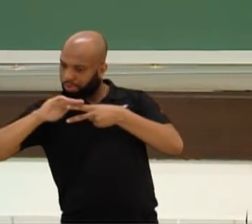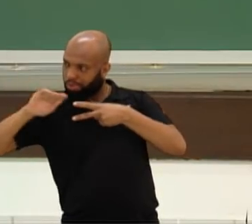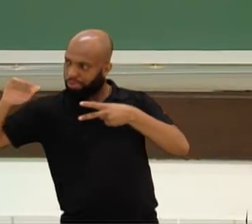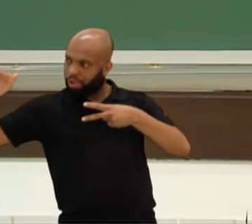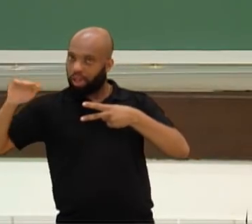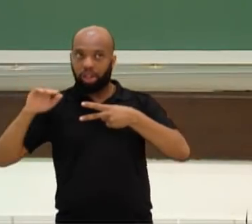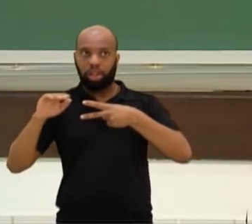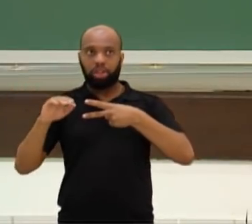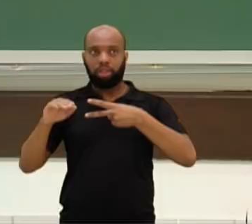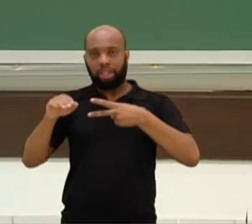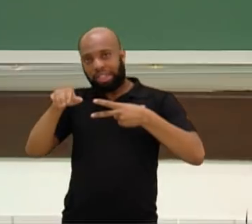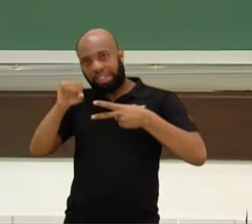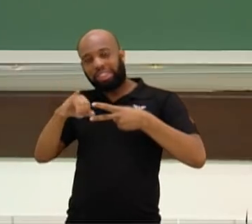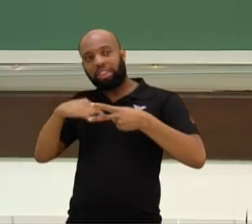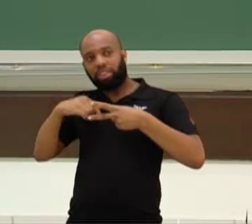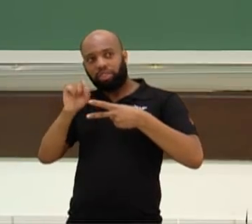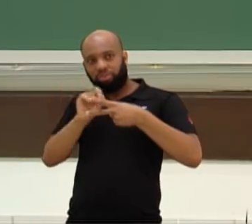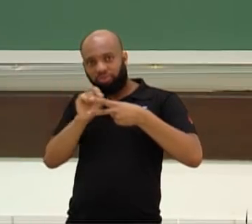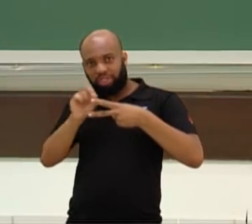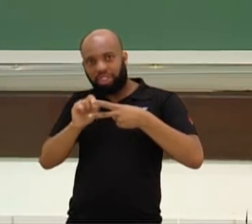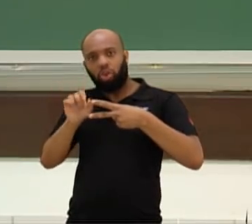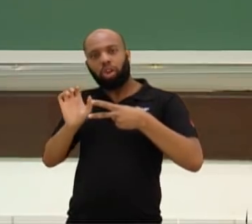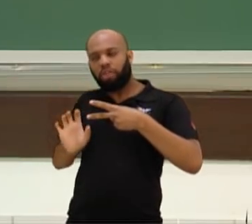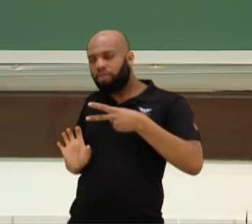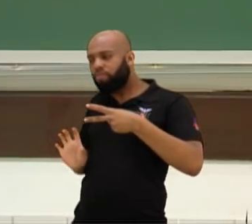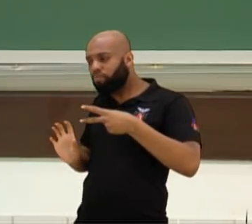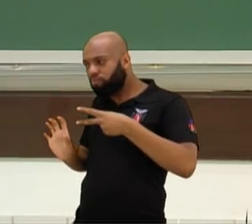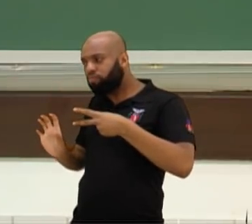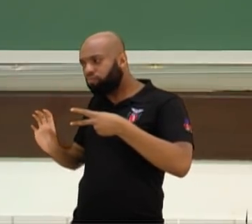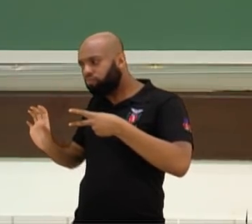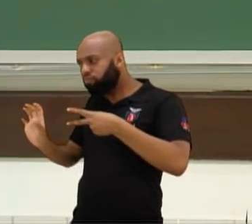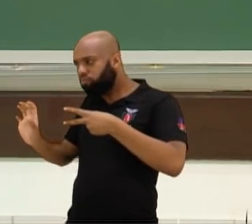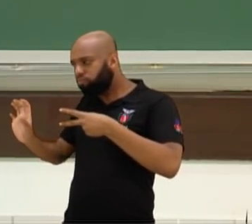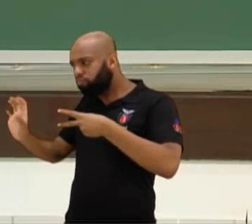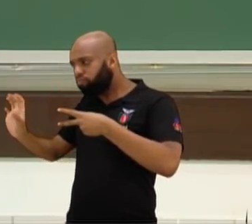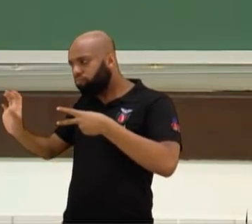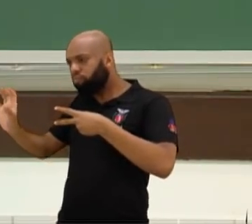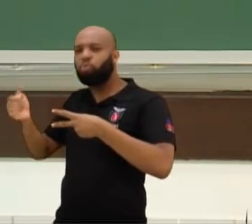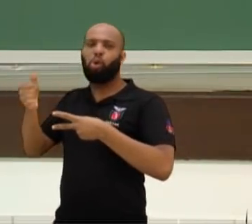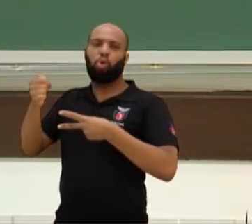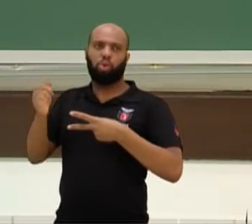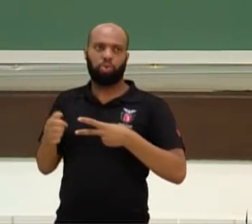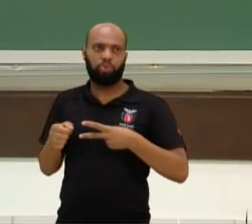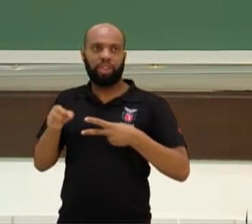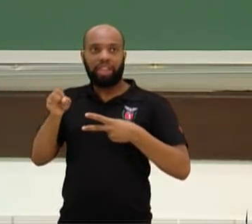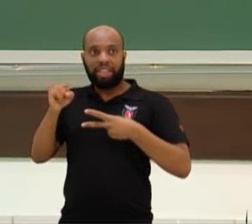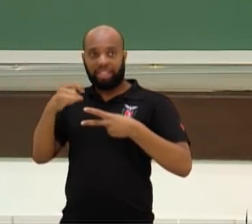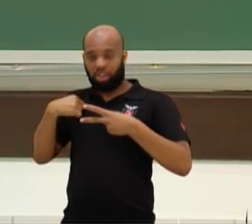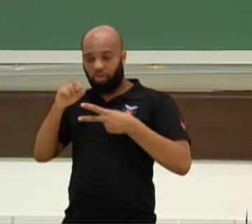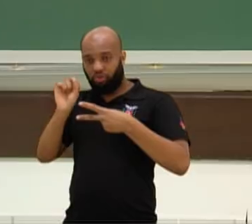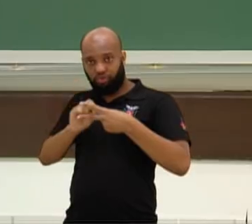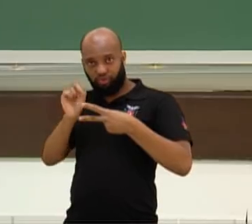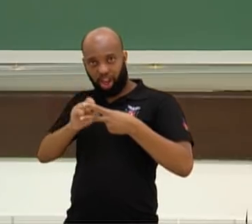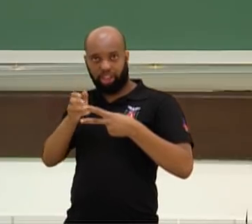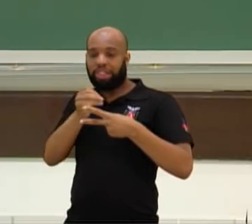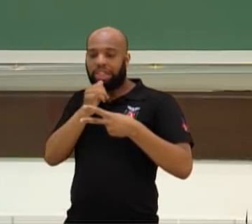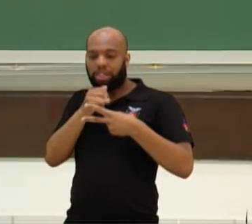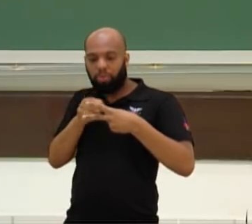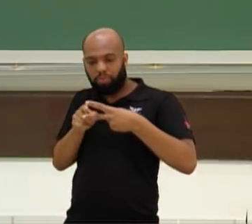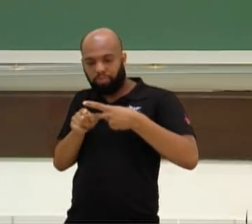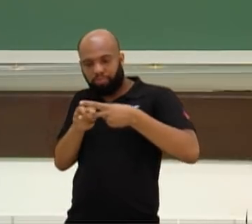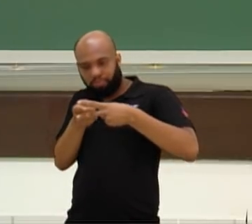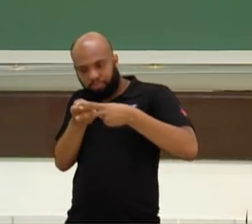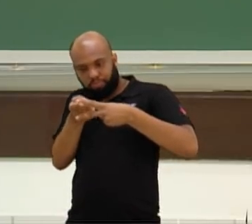eu vou ainda diminuir cada vez mais a força necessária para empurrar esse corpo. Quando eu aumento o tamanho da minha